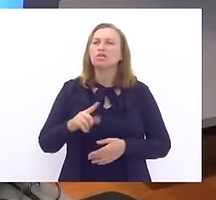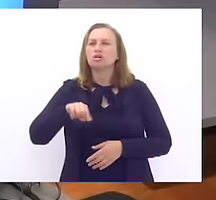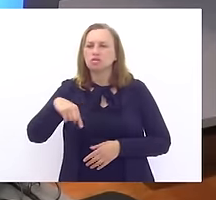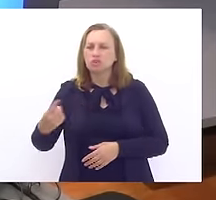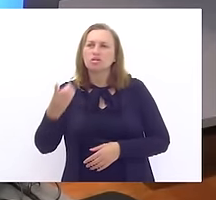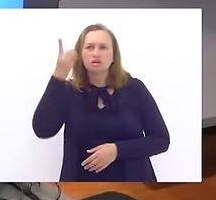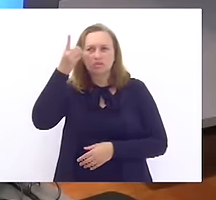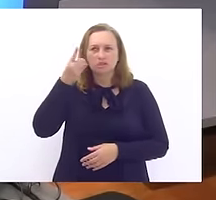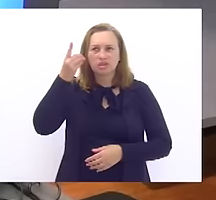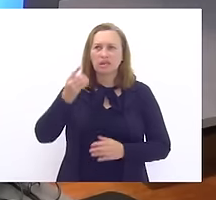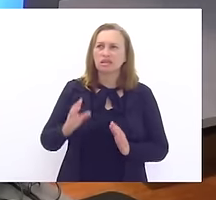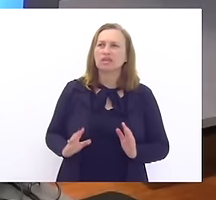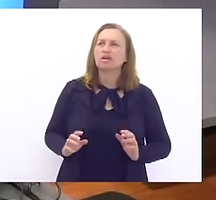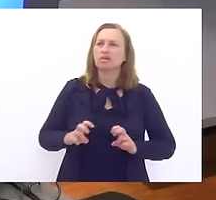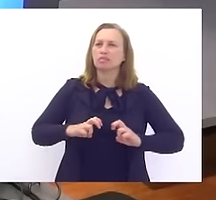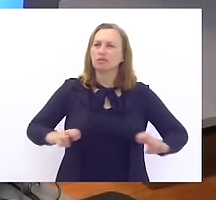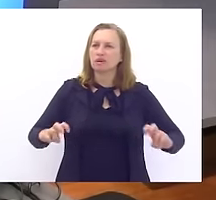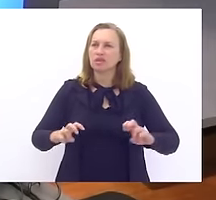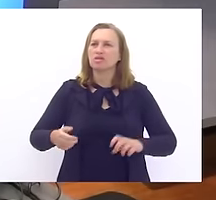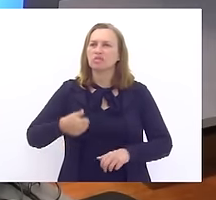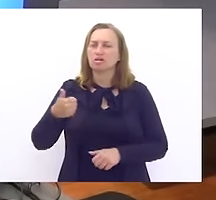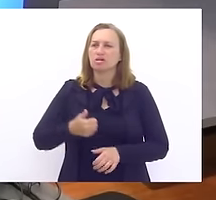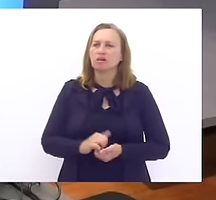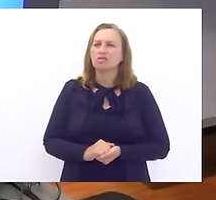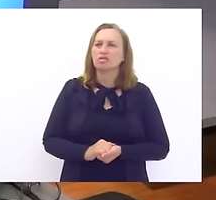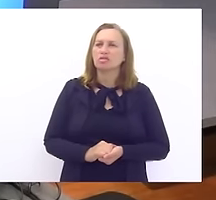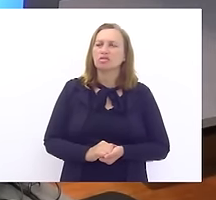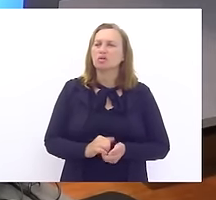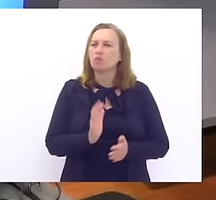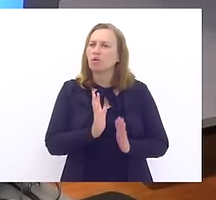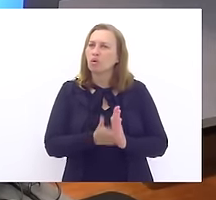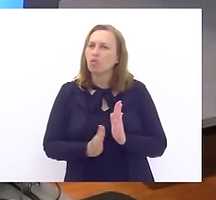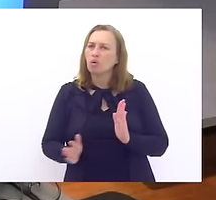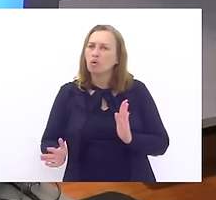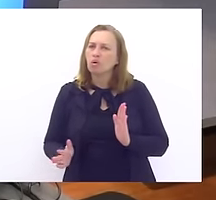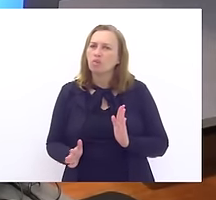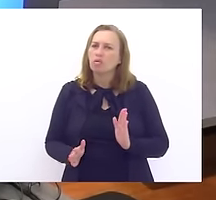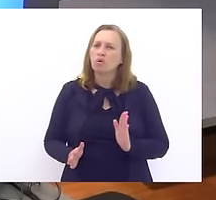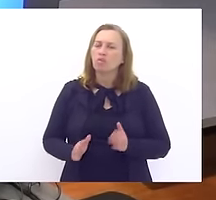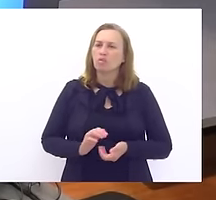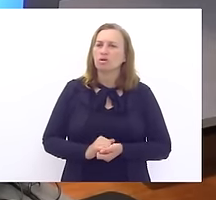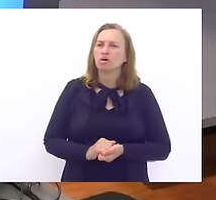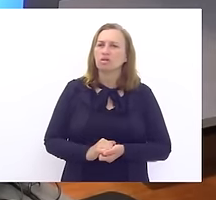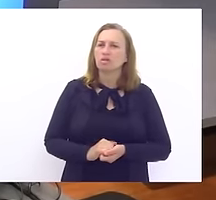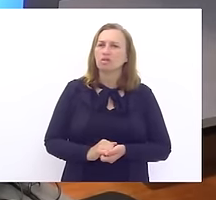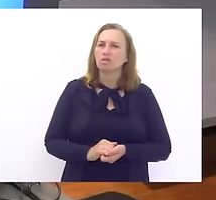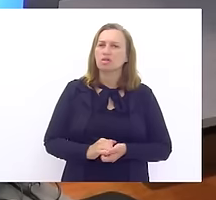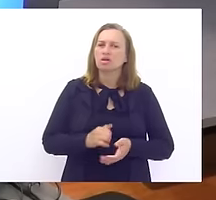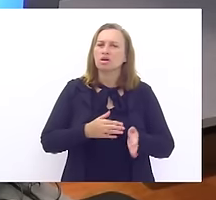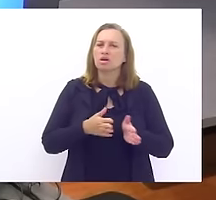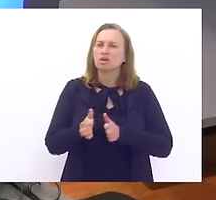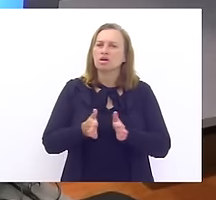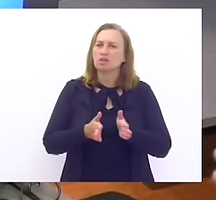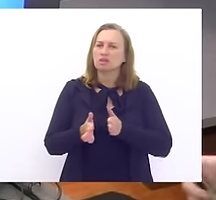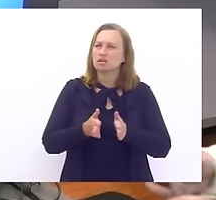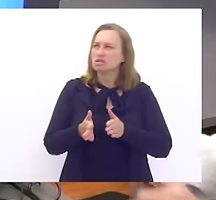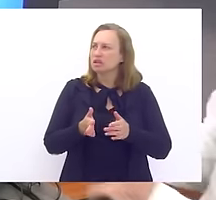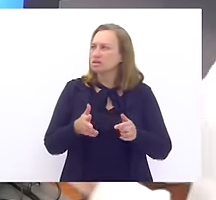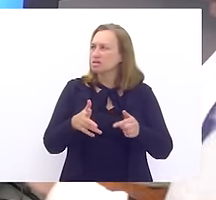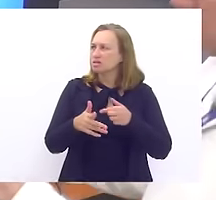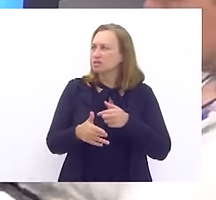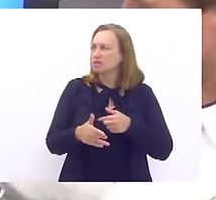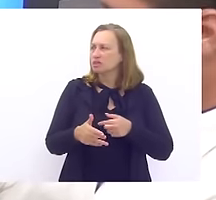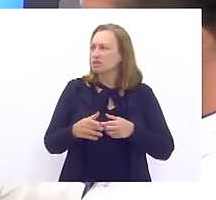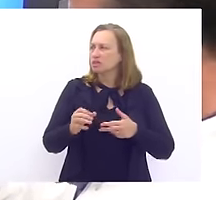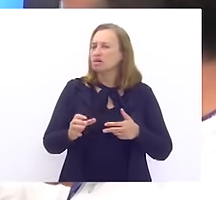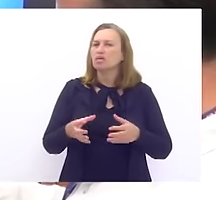componentes da mesa em primeiro lugar existe uma questão de ordem que é a vedação do acesso à íntegra da dos Altos